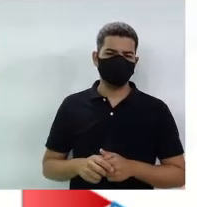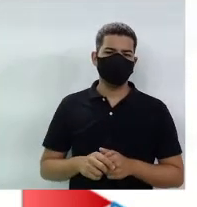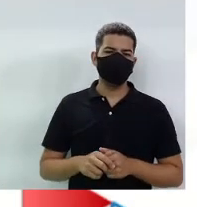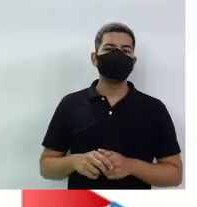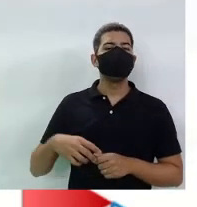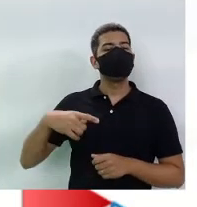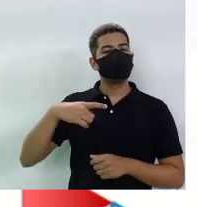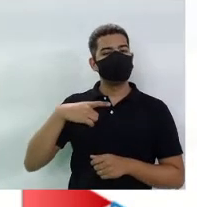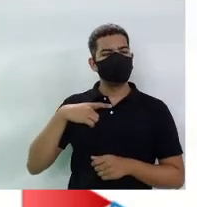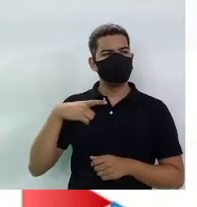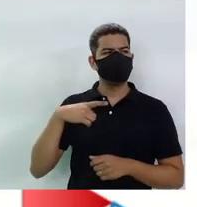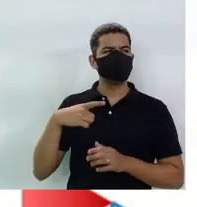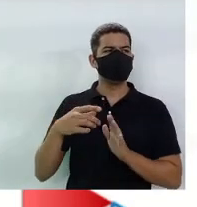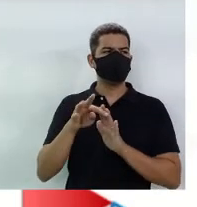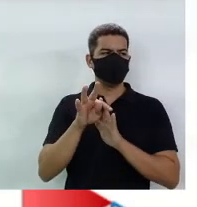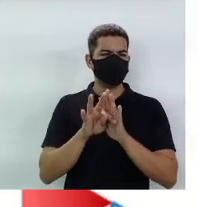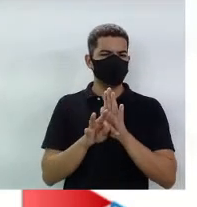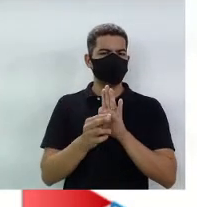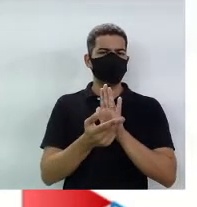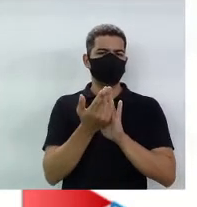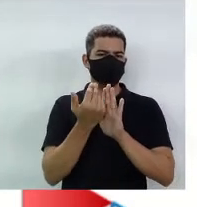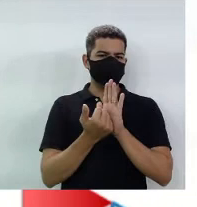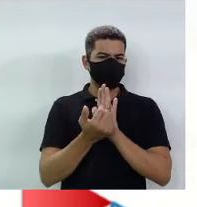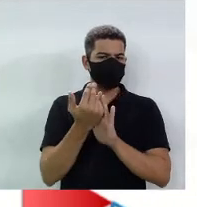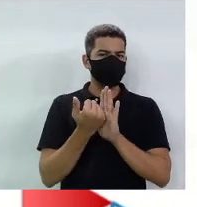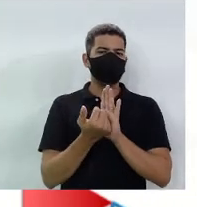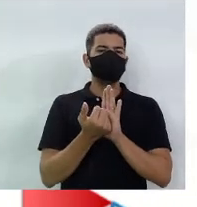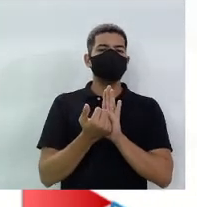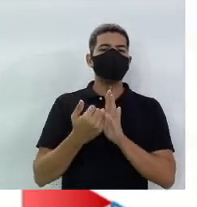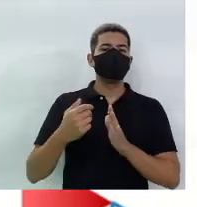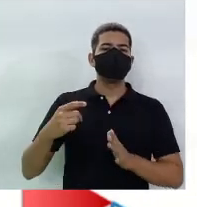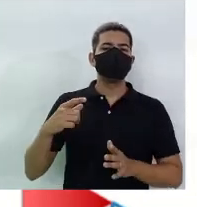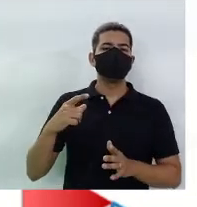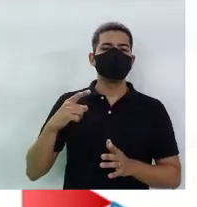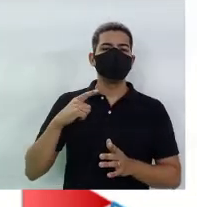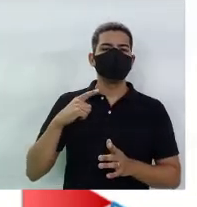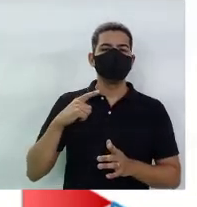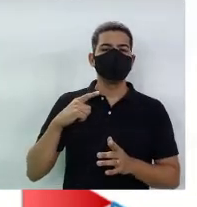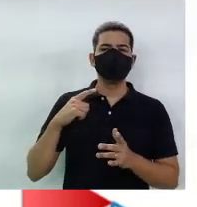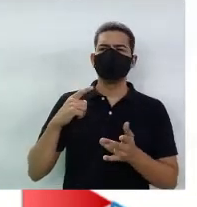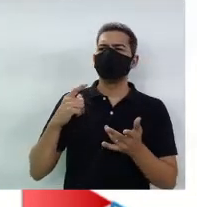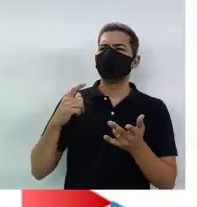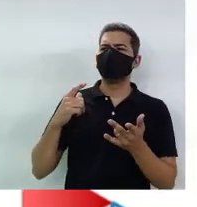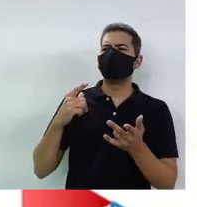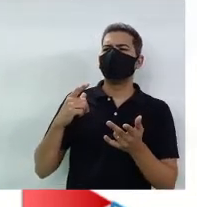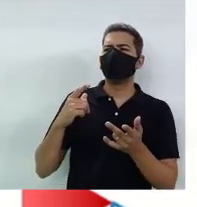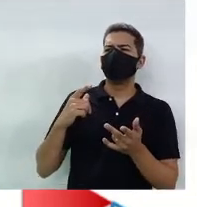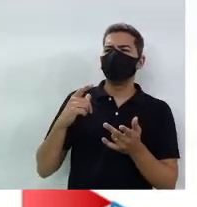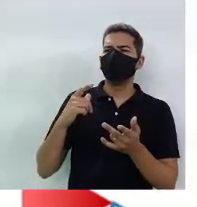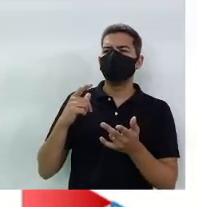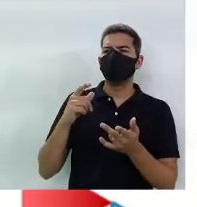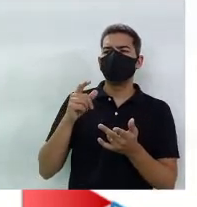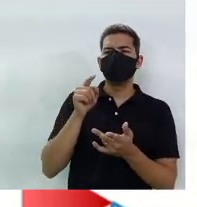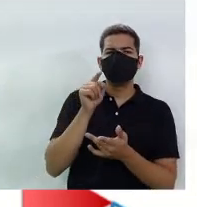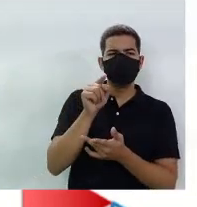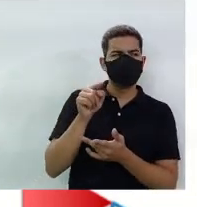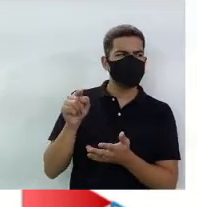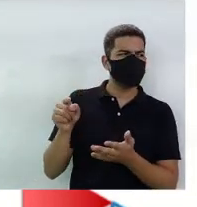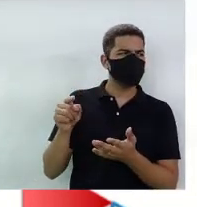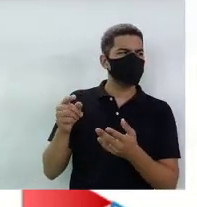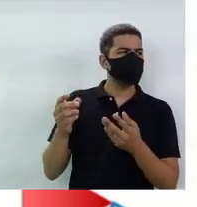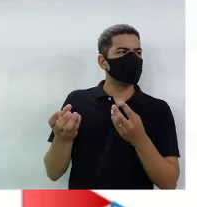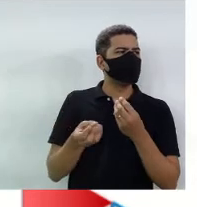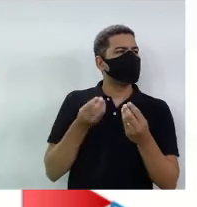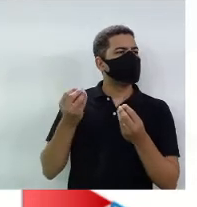a Pinóquio, a mentira, e alguém querendo se passar de ovelha, de alguém que não mente, alguém